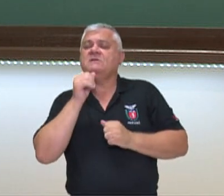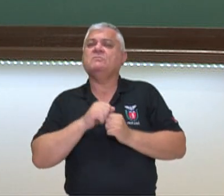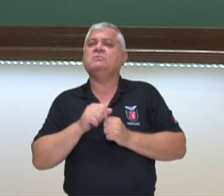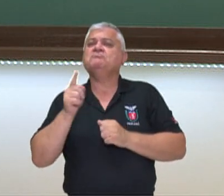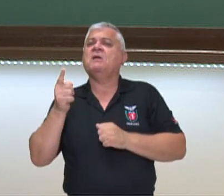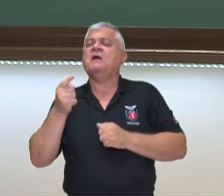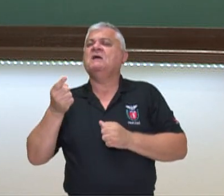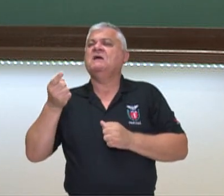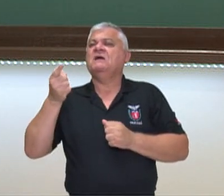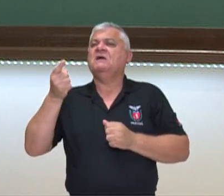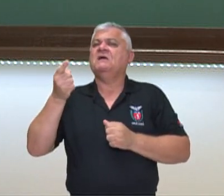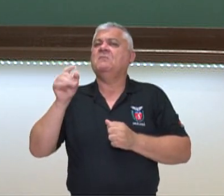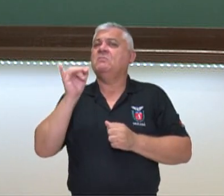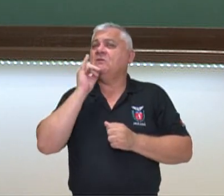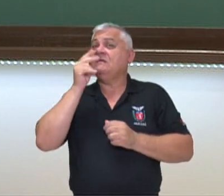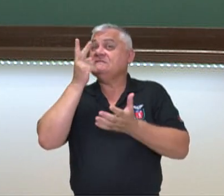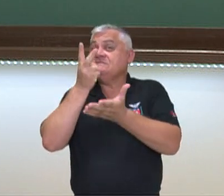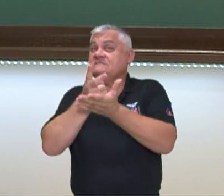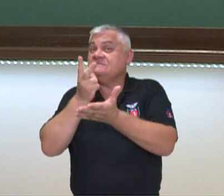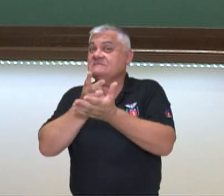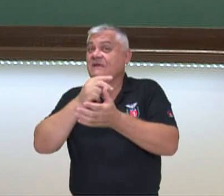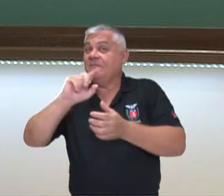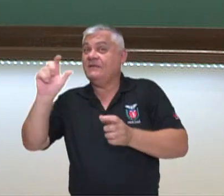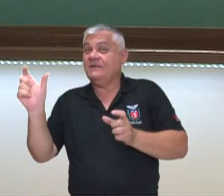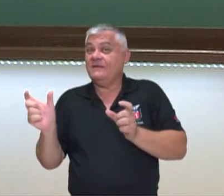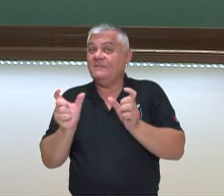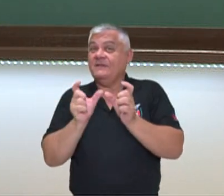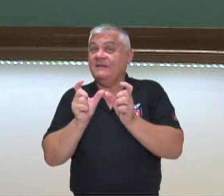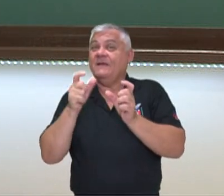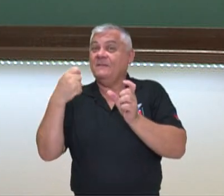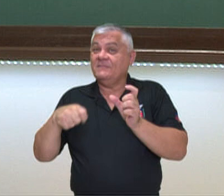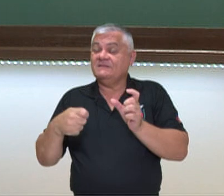pergunta, lembrem de colocar adequadamente a